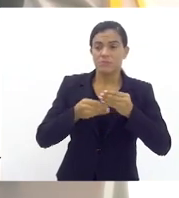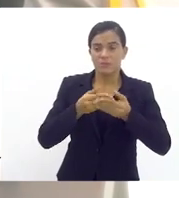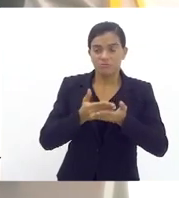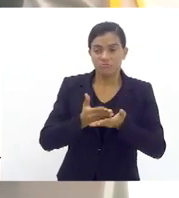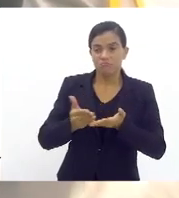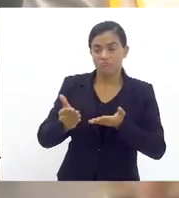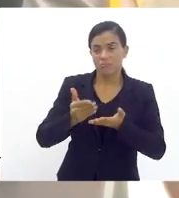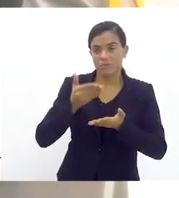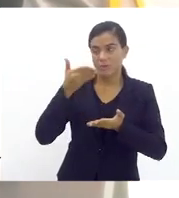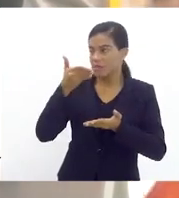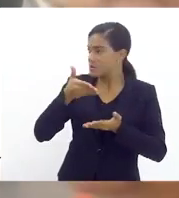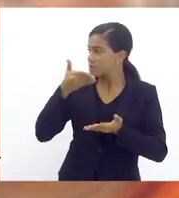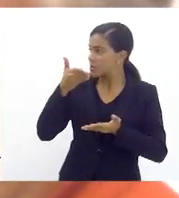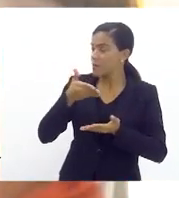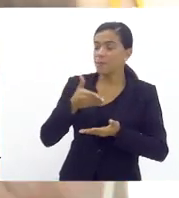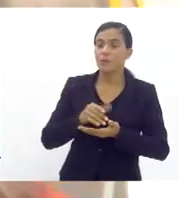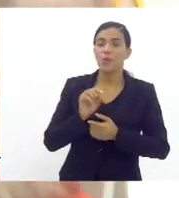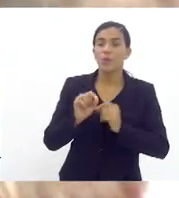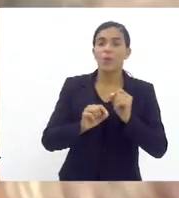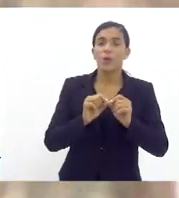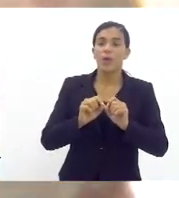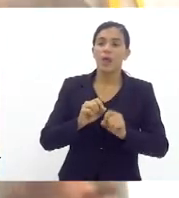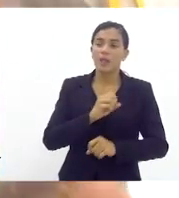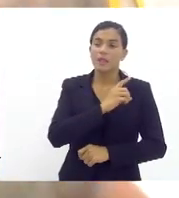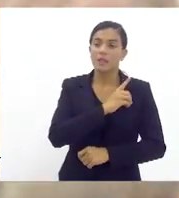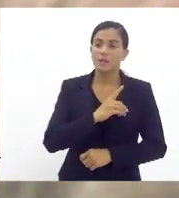compreender. A Defensoria Pública, ela